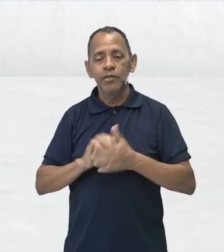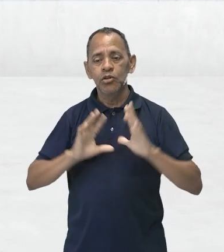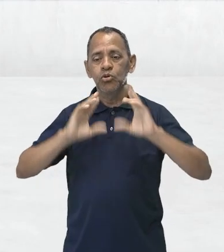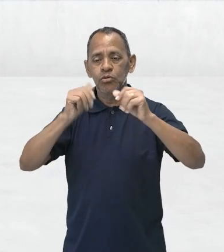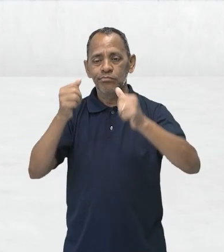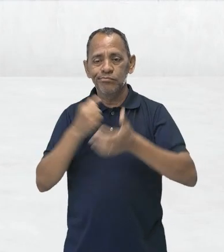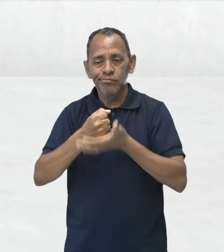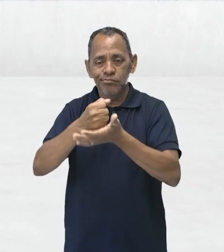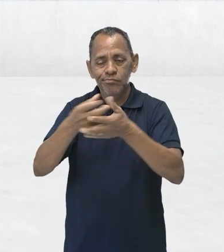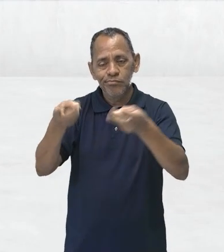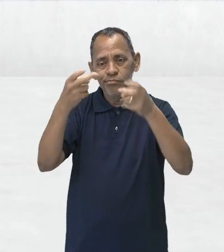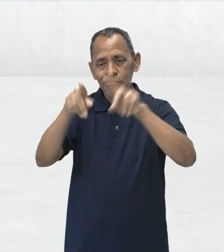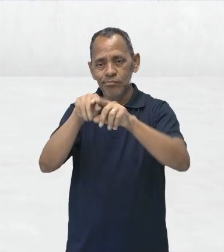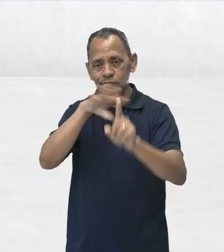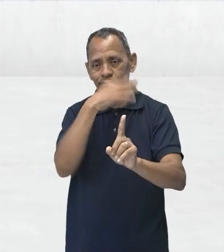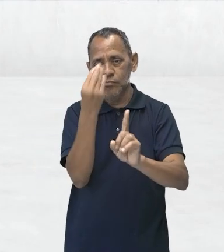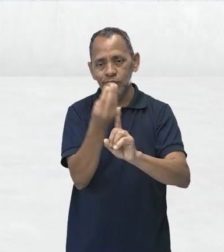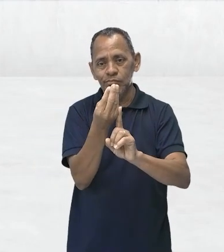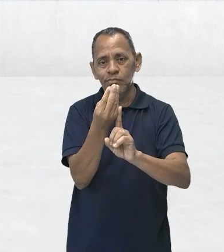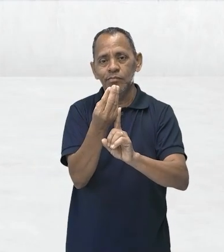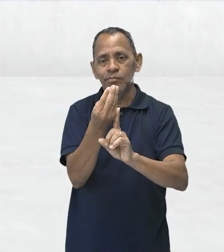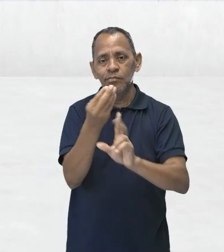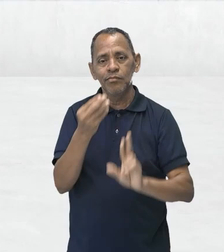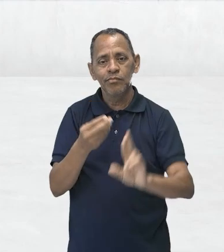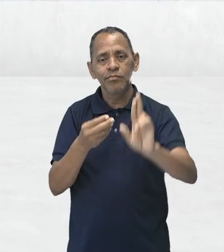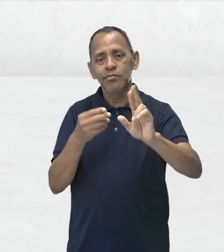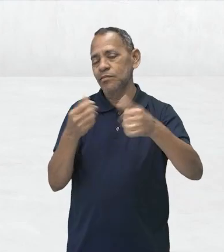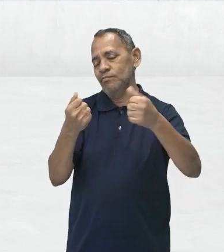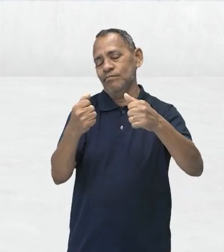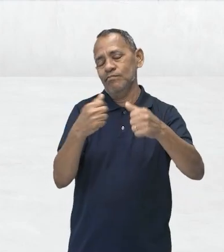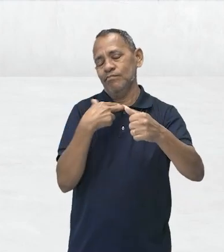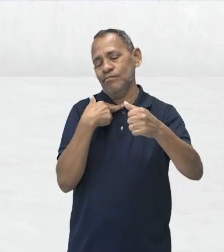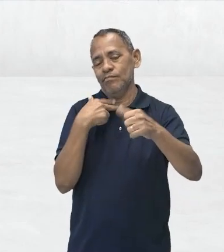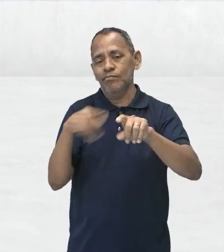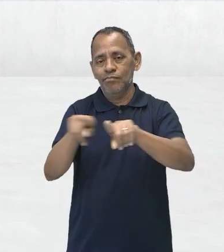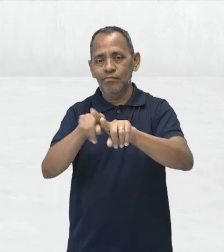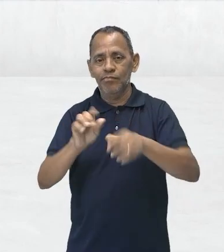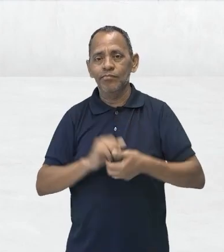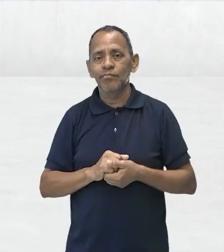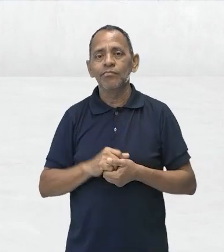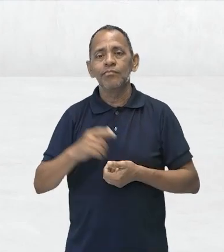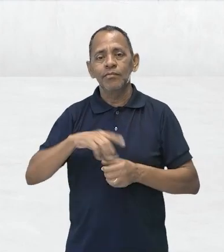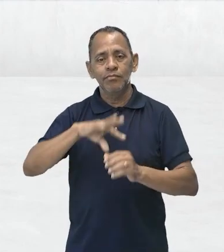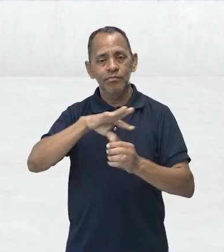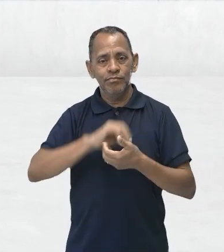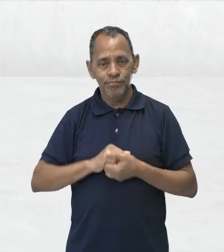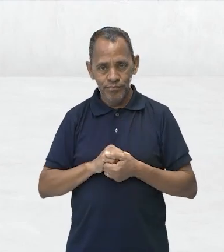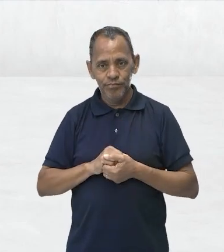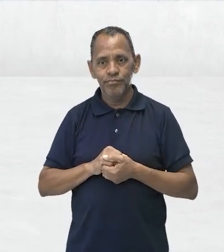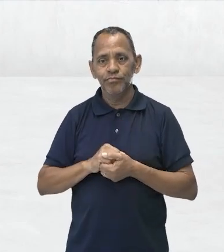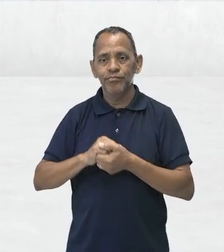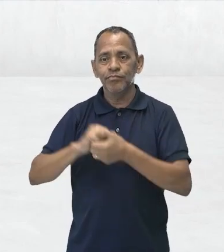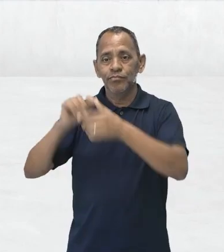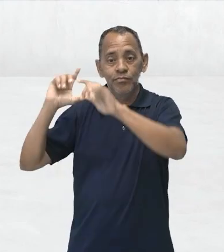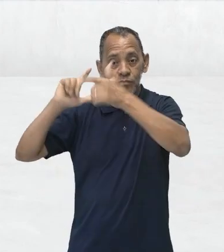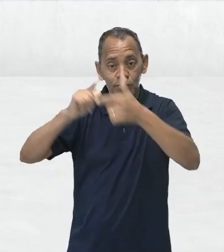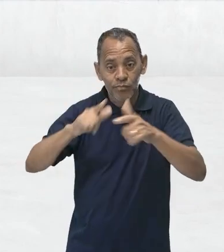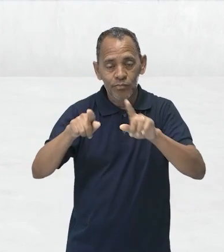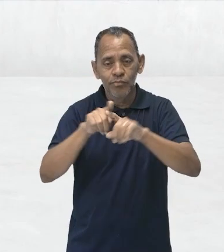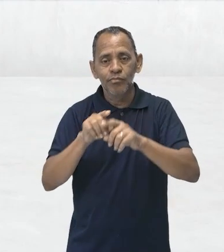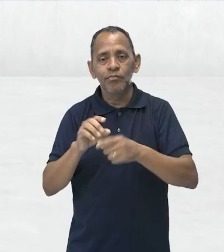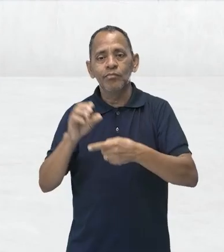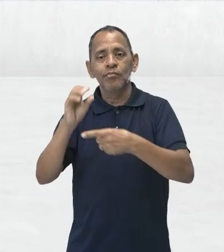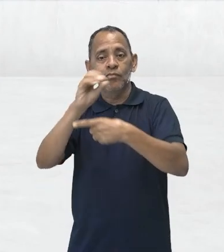poderia não ser representativa. Então, nós temos a arte abstrata geométrica, a